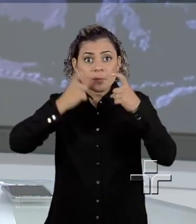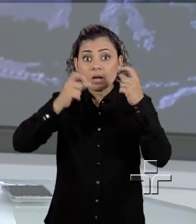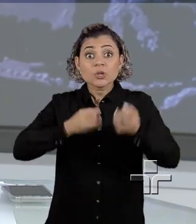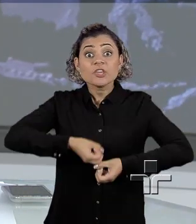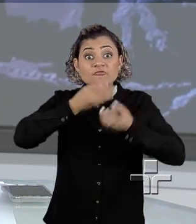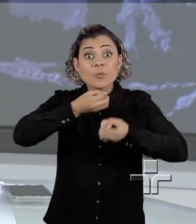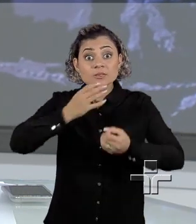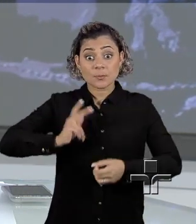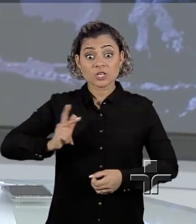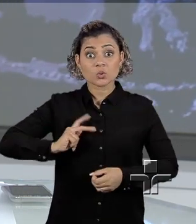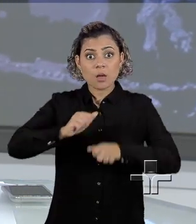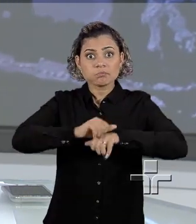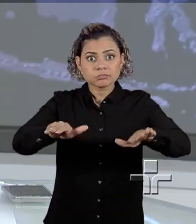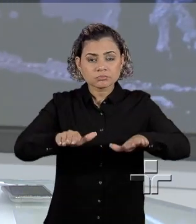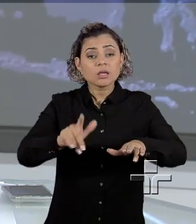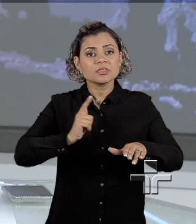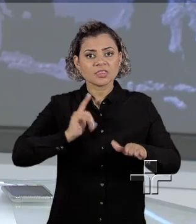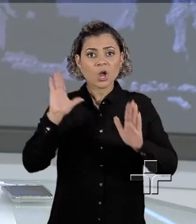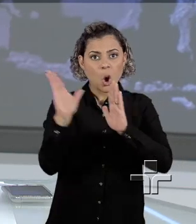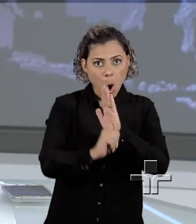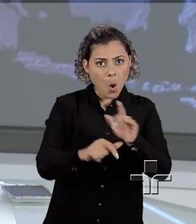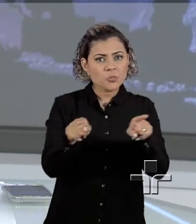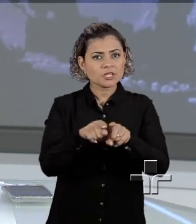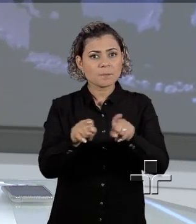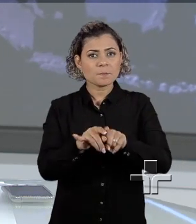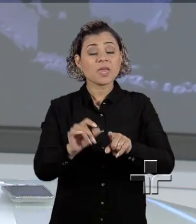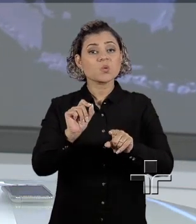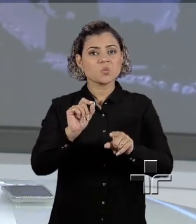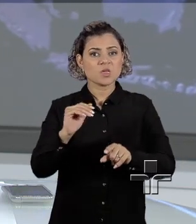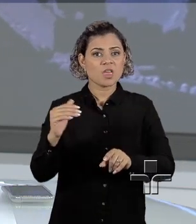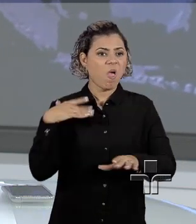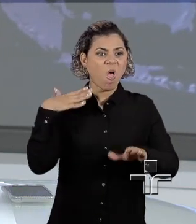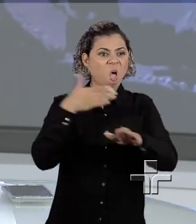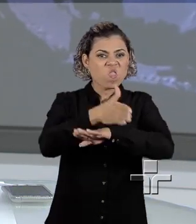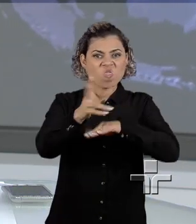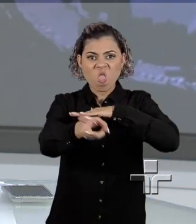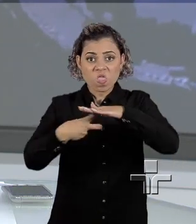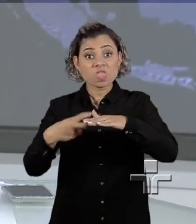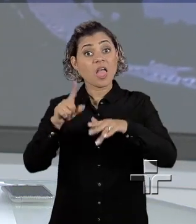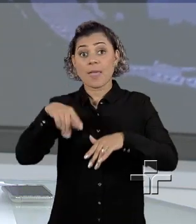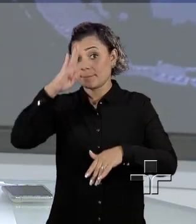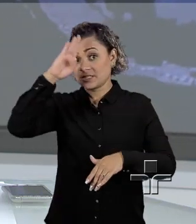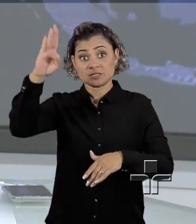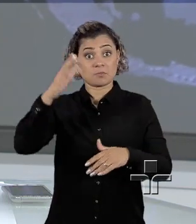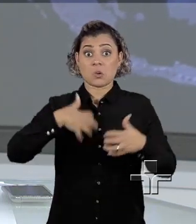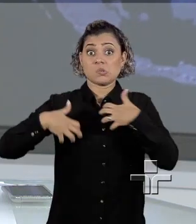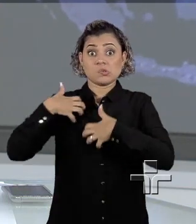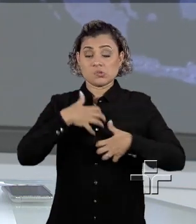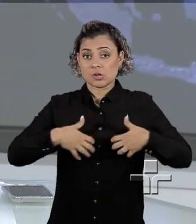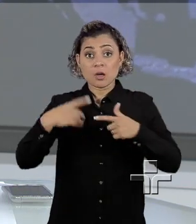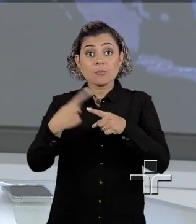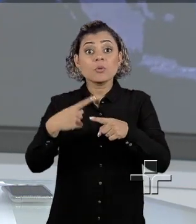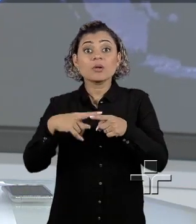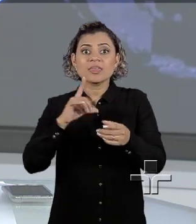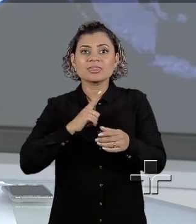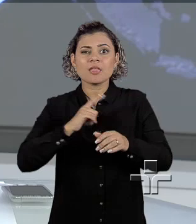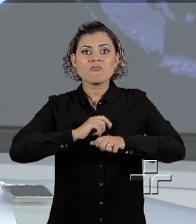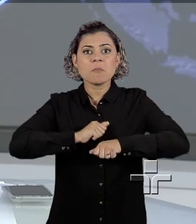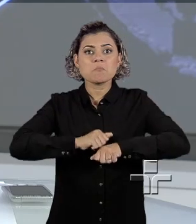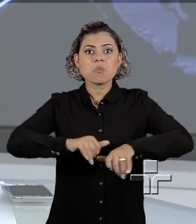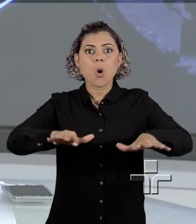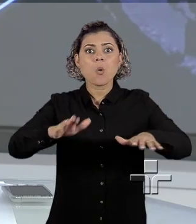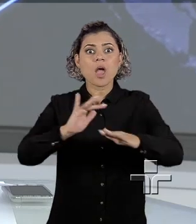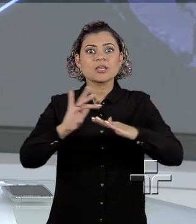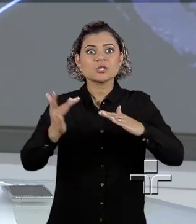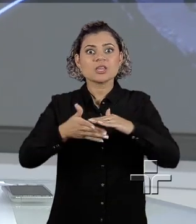dados pessoais. A fraude bancária e o roubo de identidade estão entre as maiores aflições, que cresceram com as recentes ondas de ataques nas